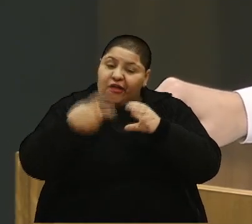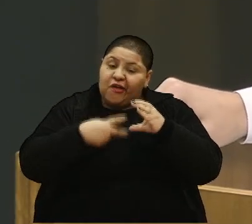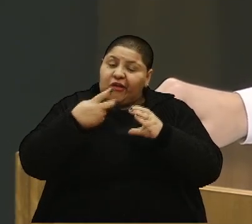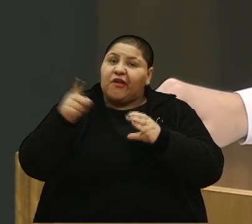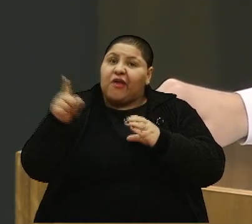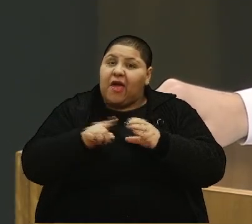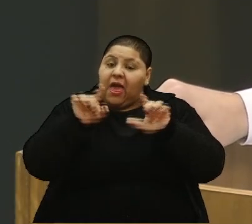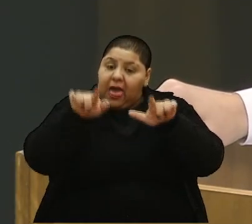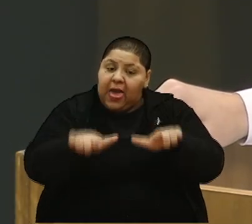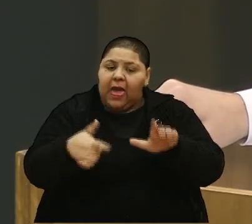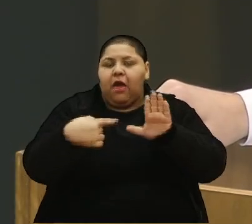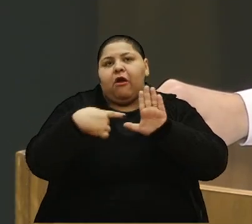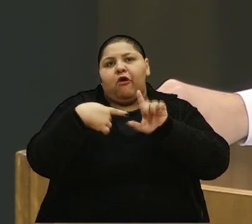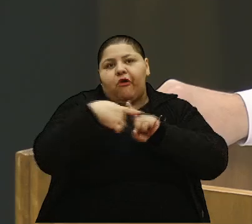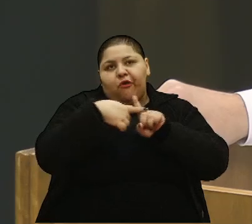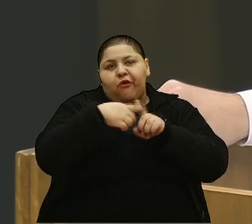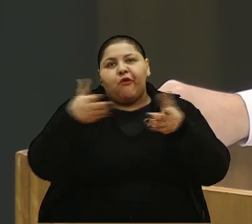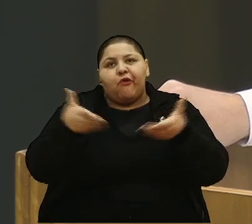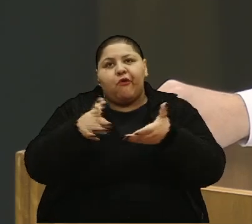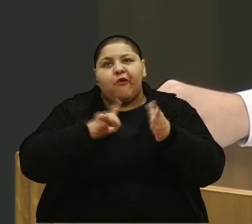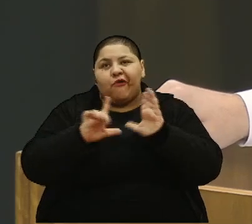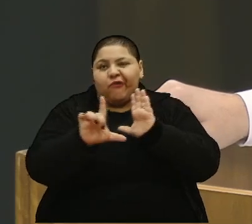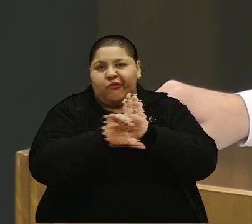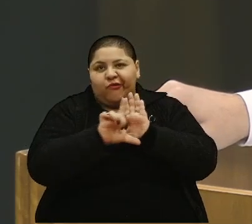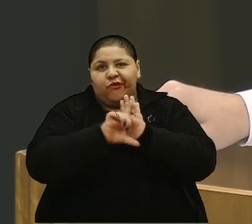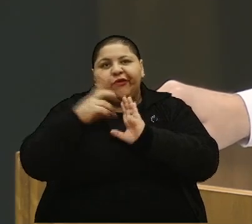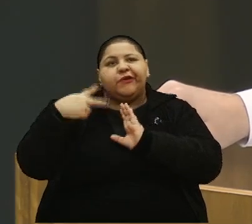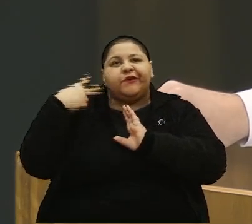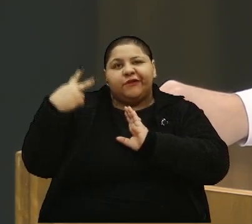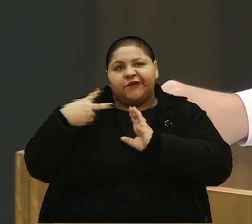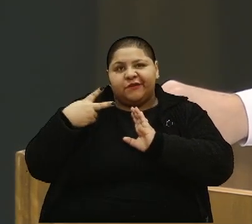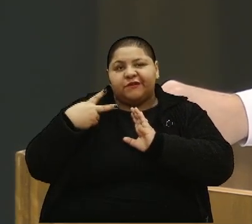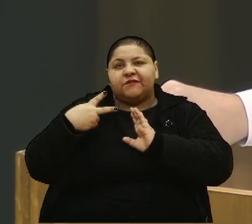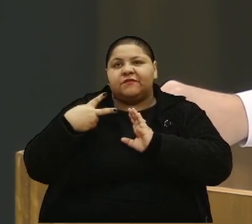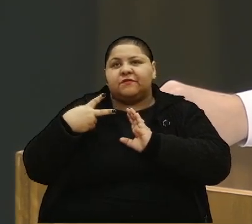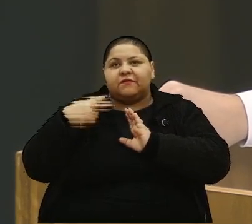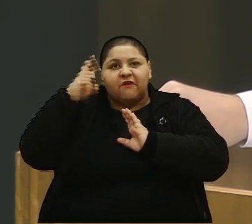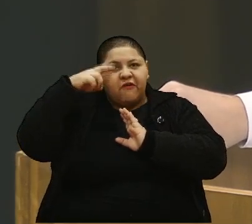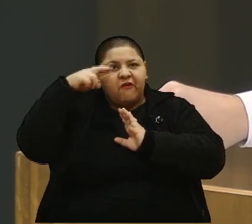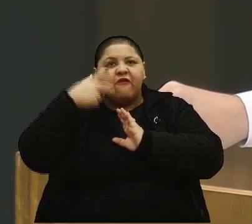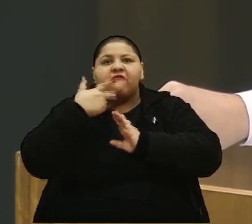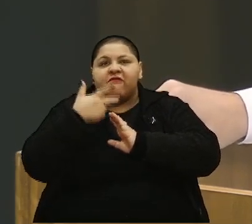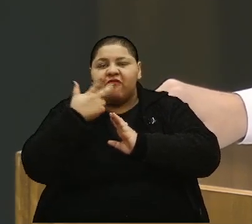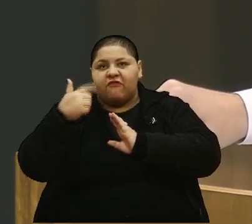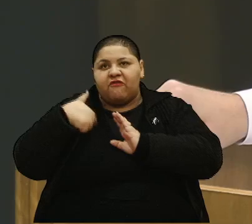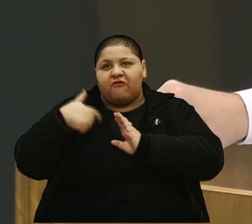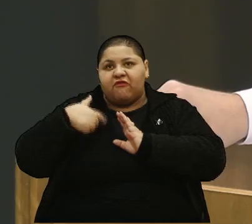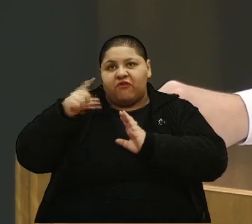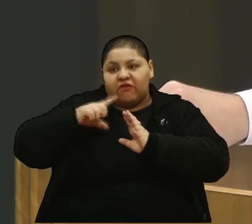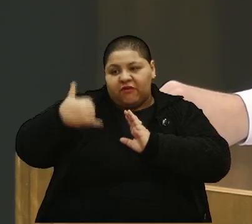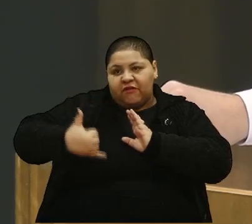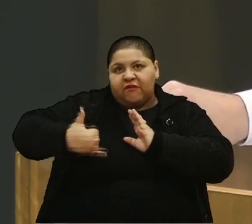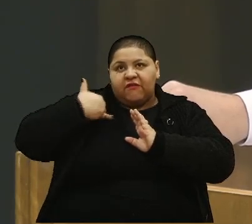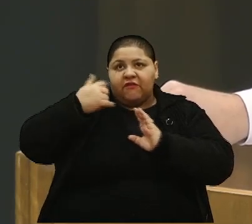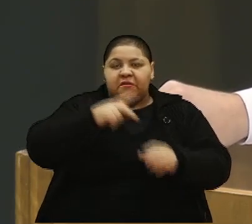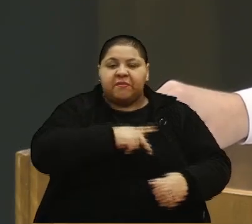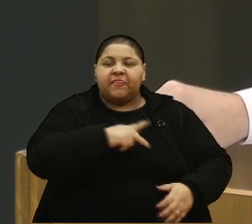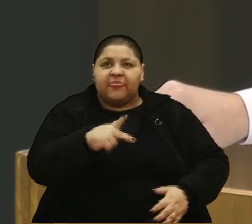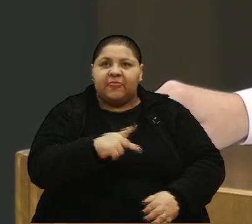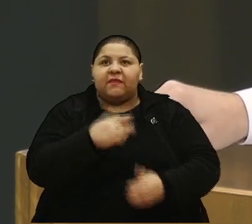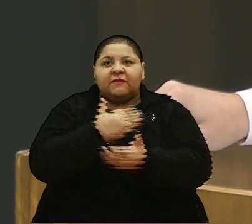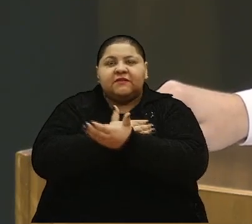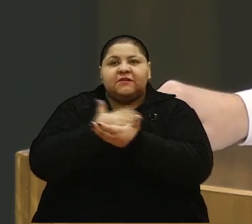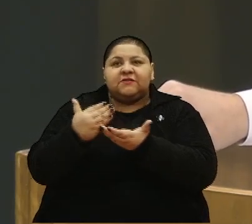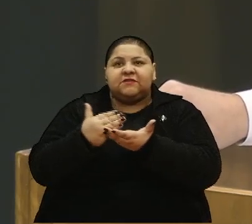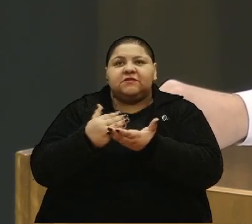bem positivo. Hoje a gente tem uma legislatura, o vereador Rafinha Bato acabou de falar isso. Eu tenho muito orgulho de ser presidente no início